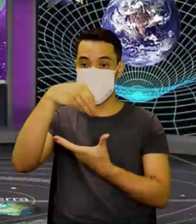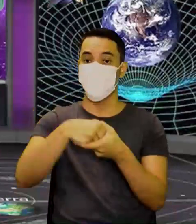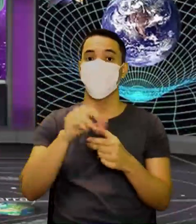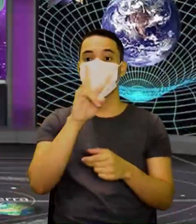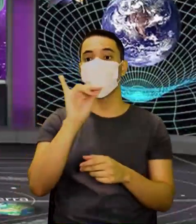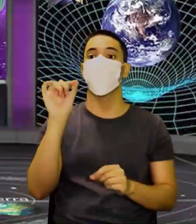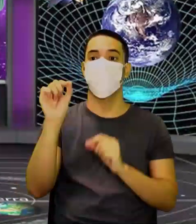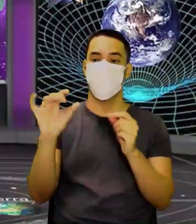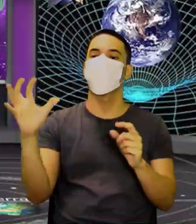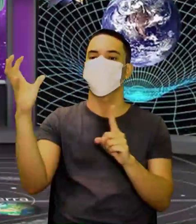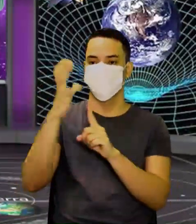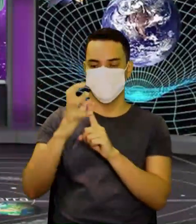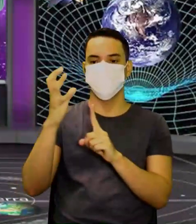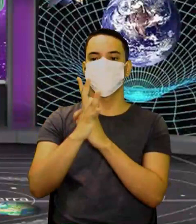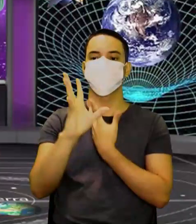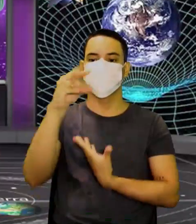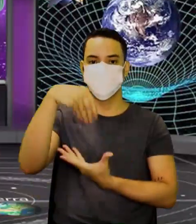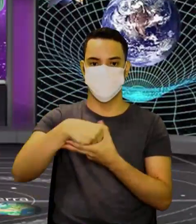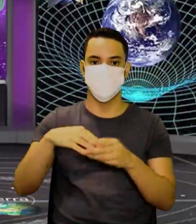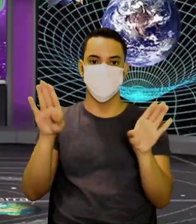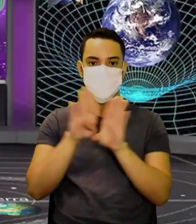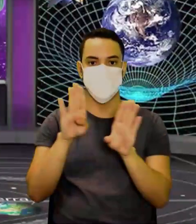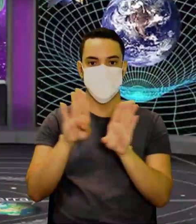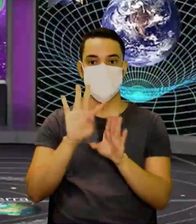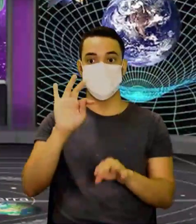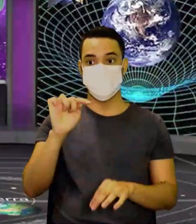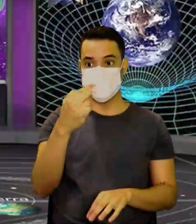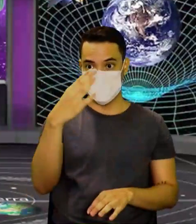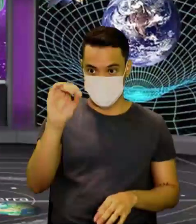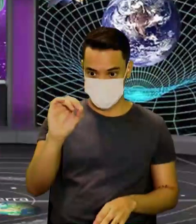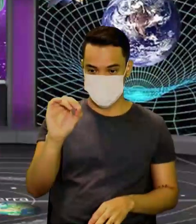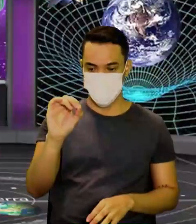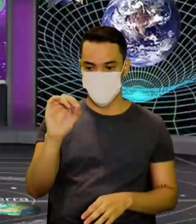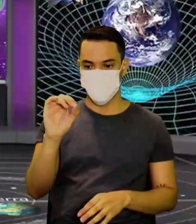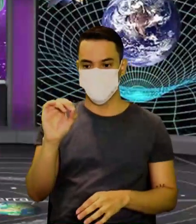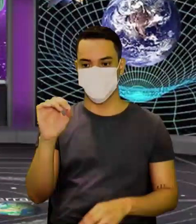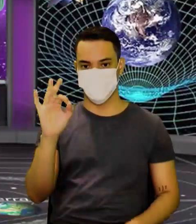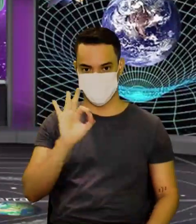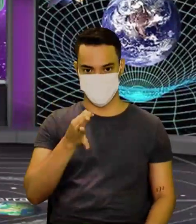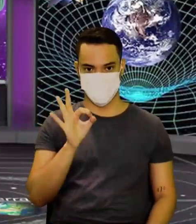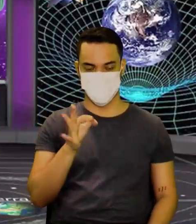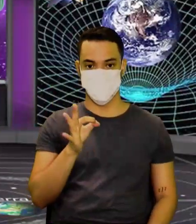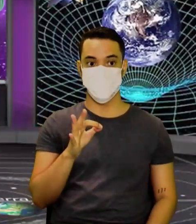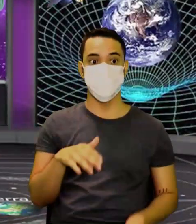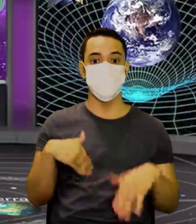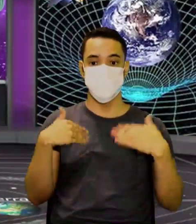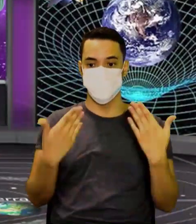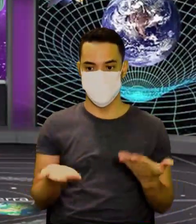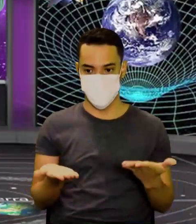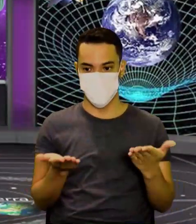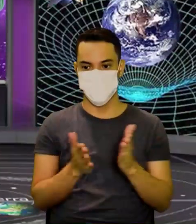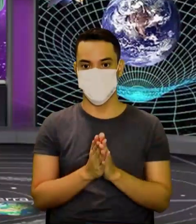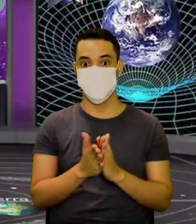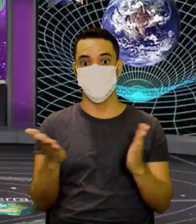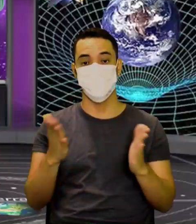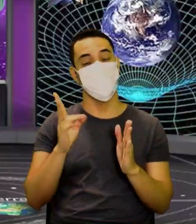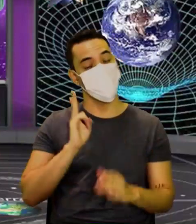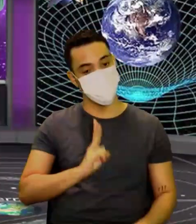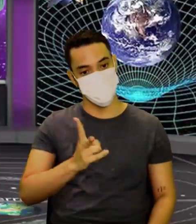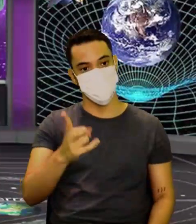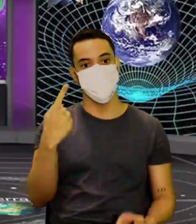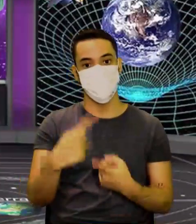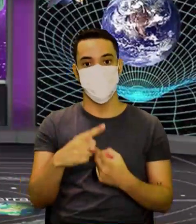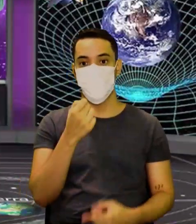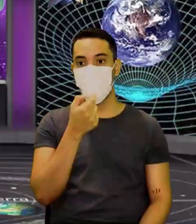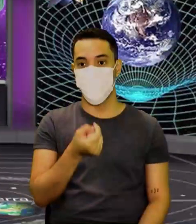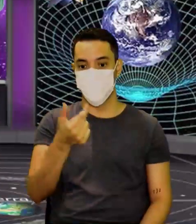vai impactar também na questão da tensão que é fornecida, tá bom? Galerinha, olha só, fiquem comigo que daqui a